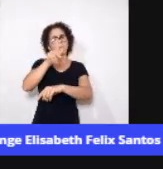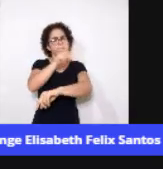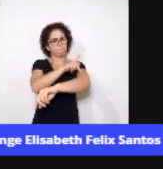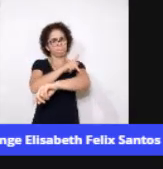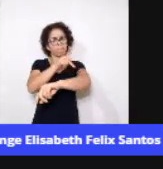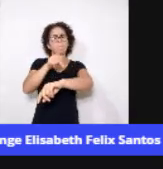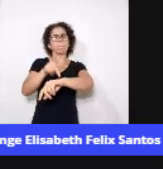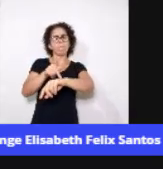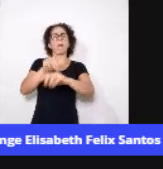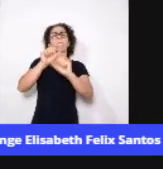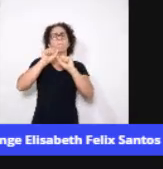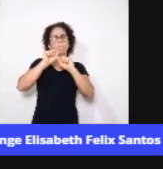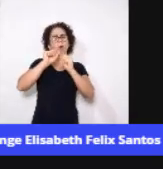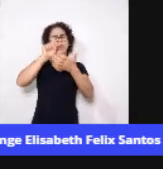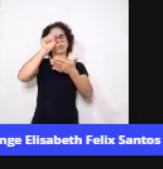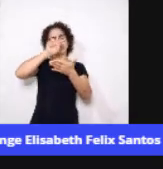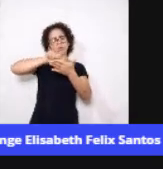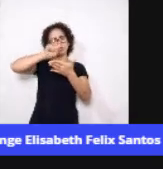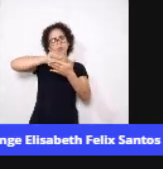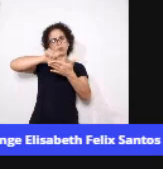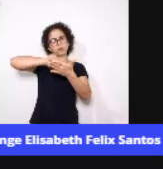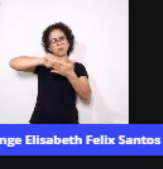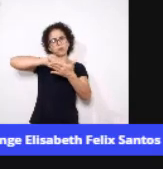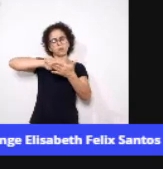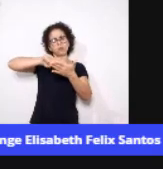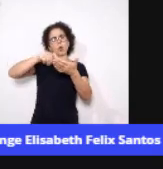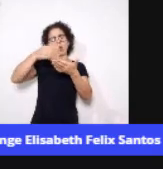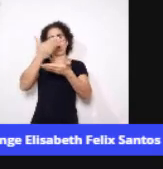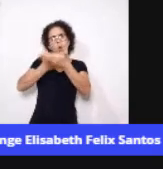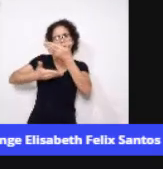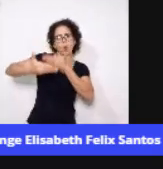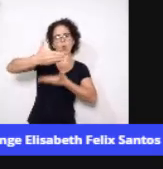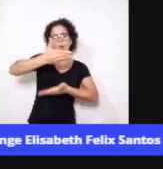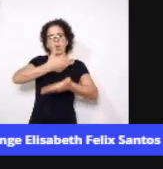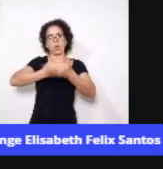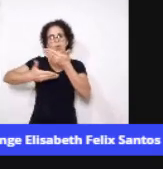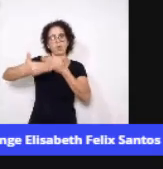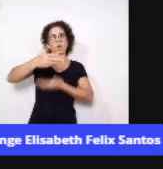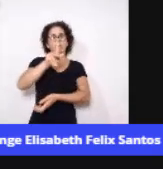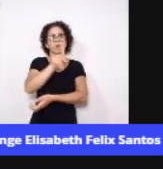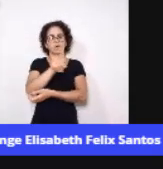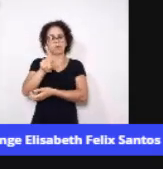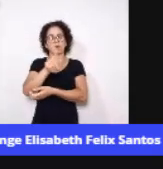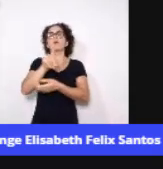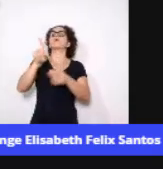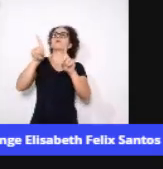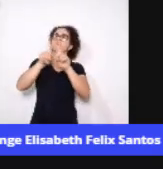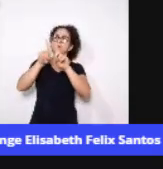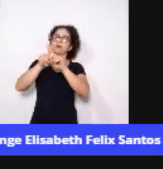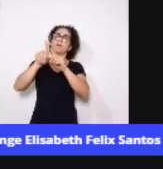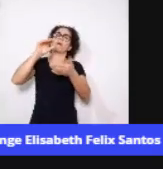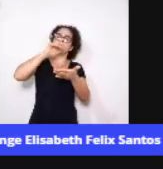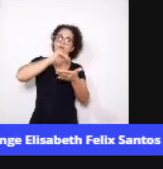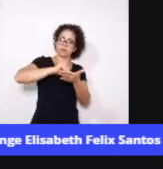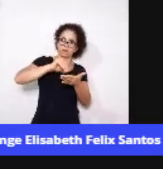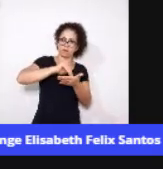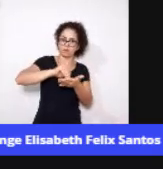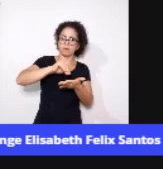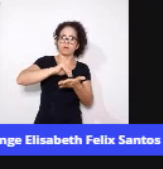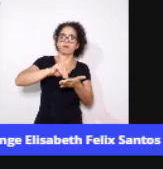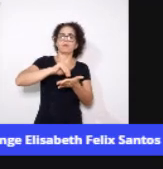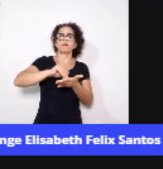ser compartilhadas entre os professores, e aqui eu até digo entre a secretaria, e além disso, é uma coleta de